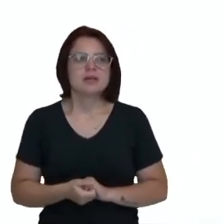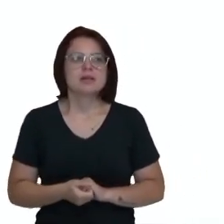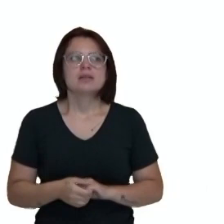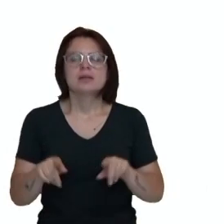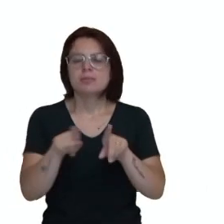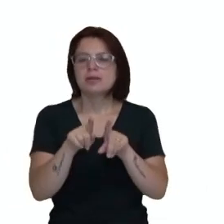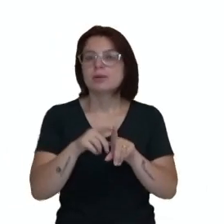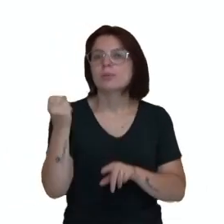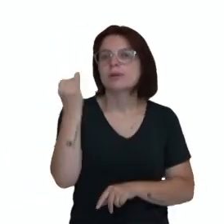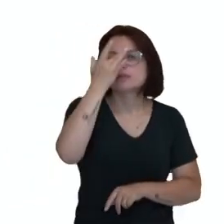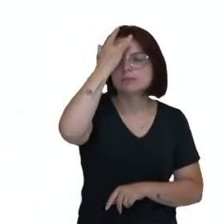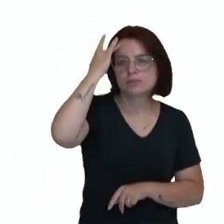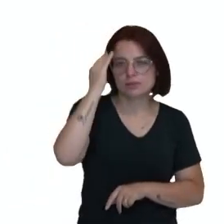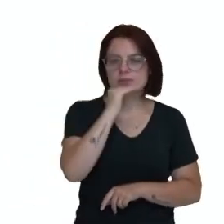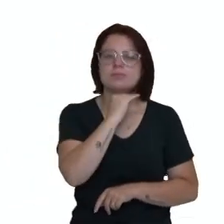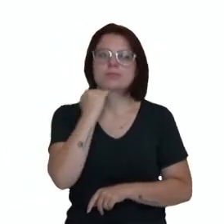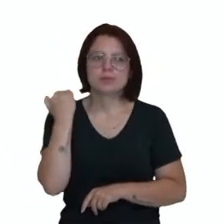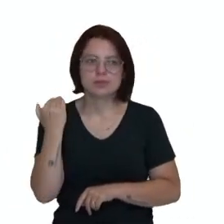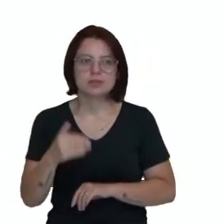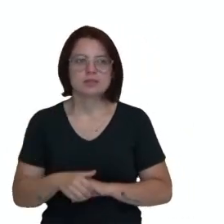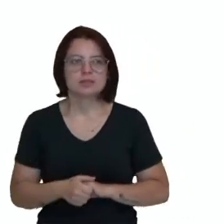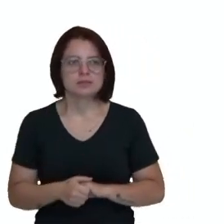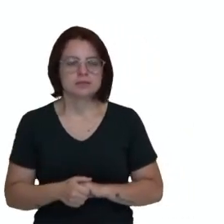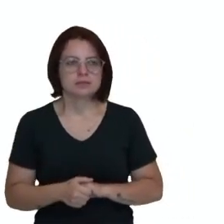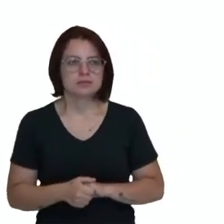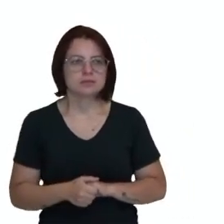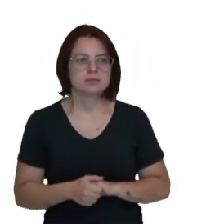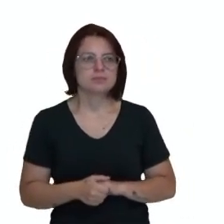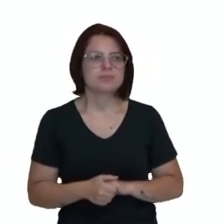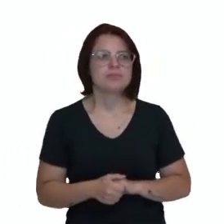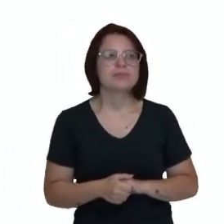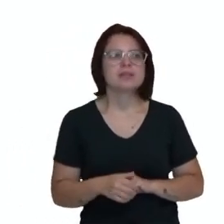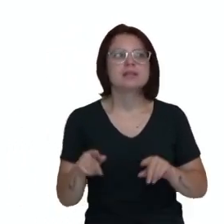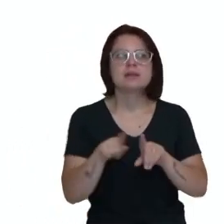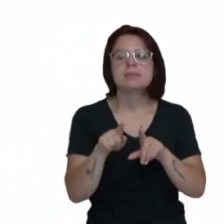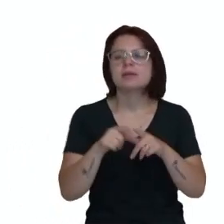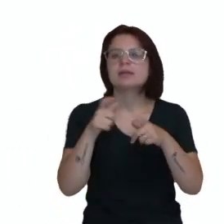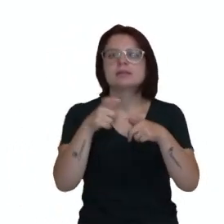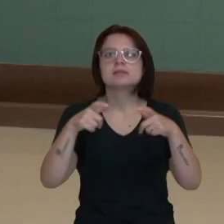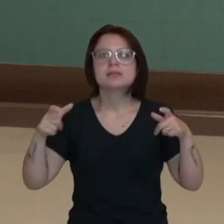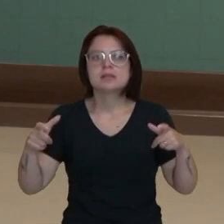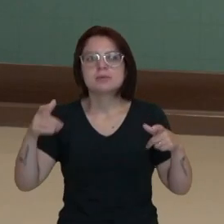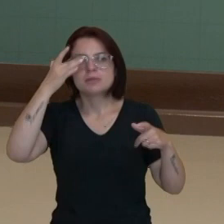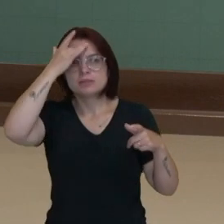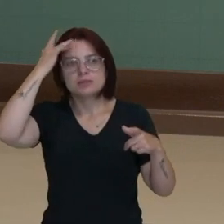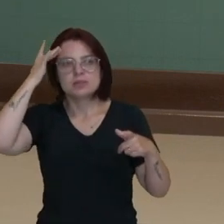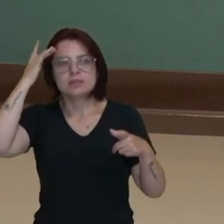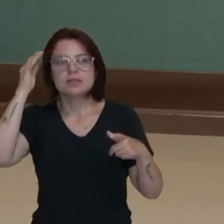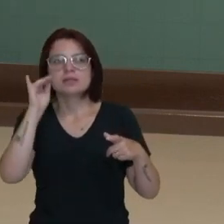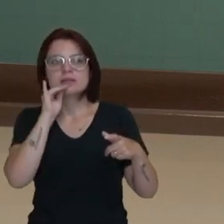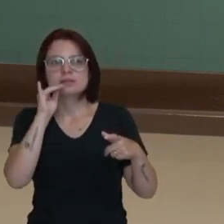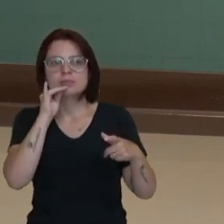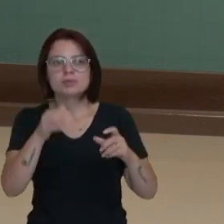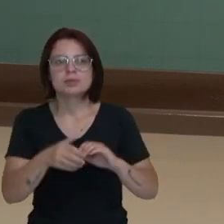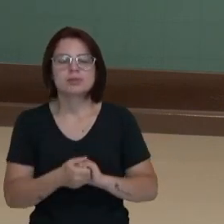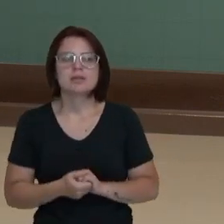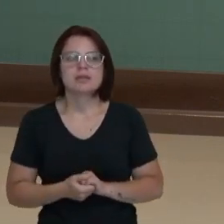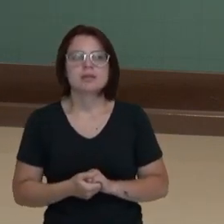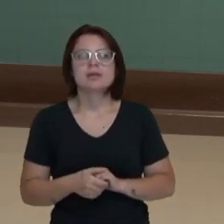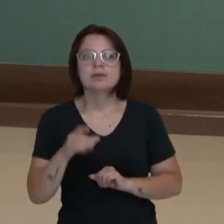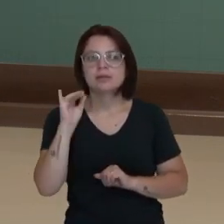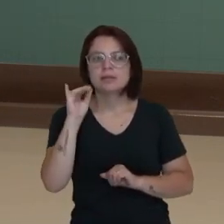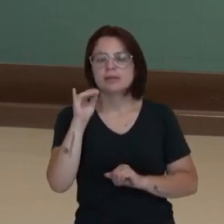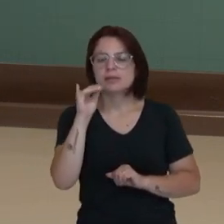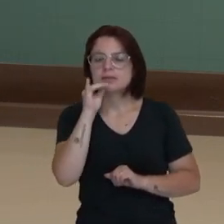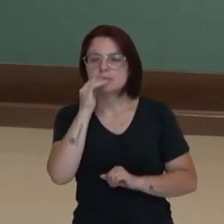a taxa de mortalidade, que é o número de óbitos por 1.000 habitantes, e o crescimento vegetativo, que é a diferença entre a taxa